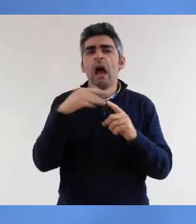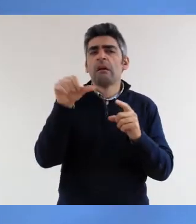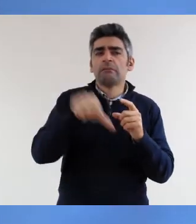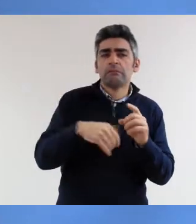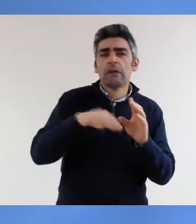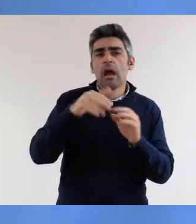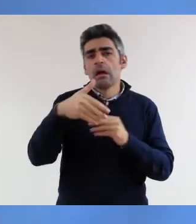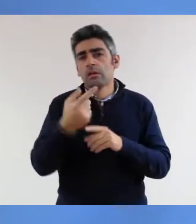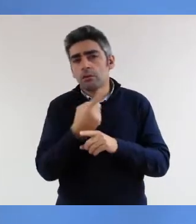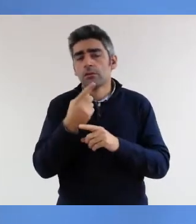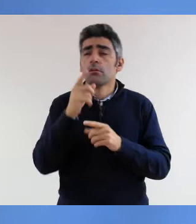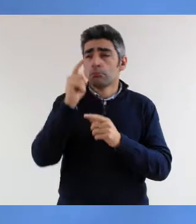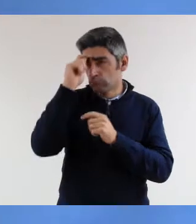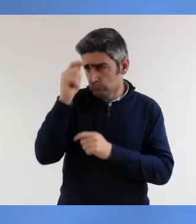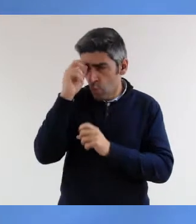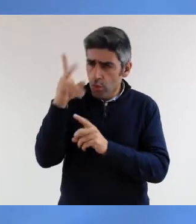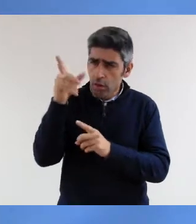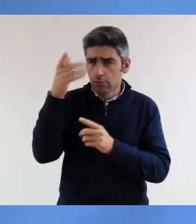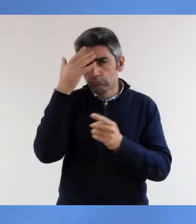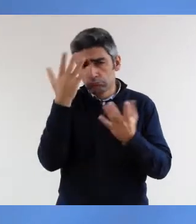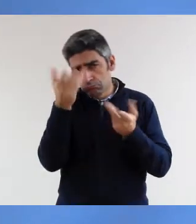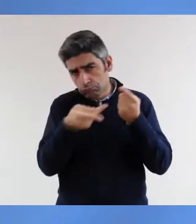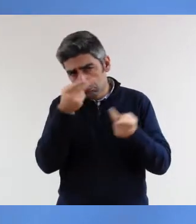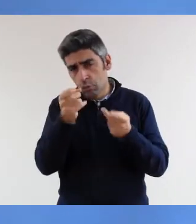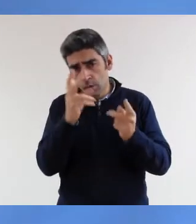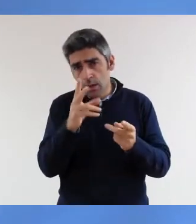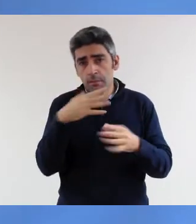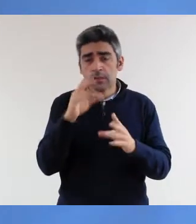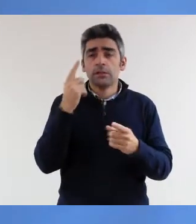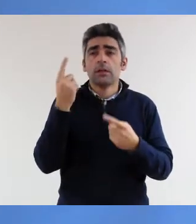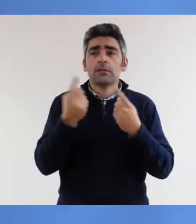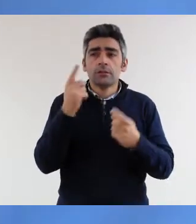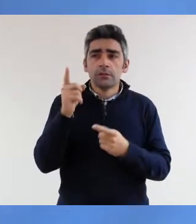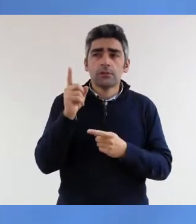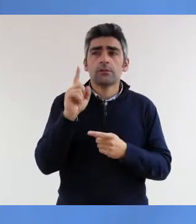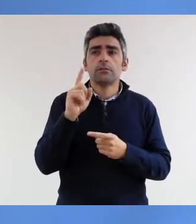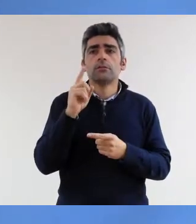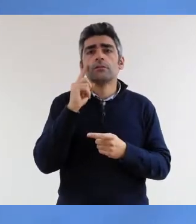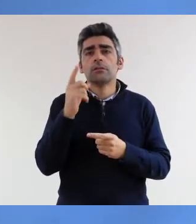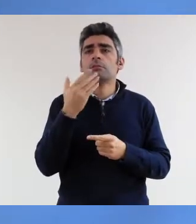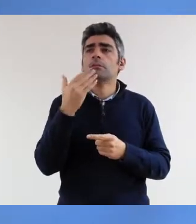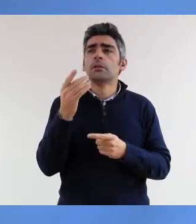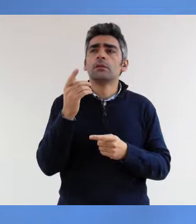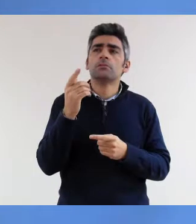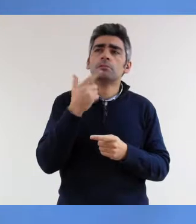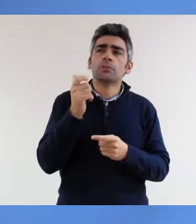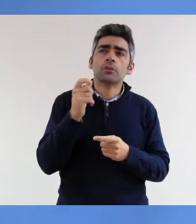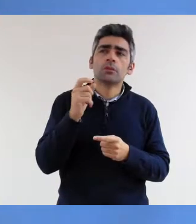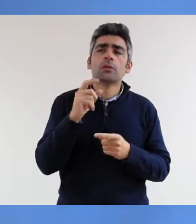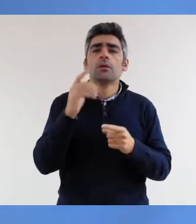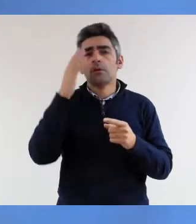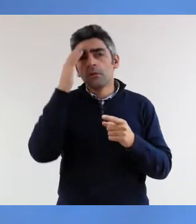técnicas e políticas previsões aliás respeitáveis mesmo se por ventura